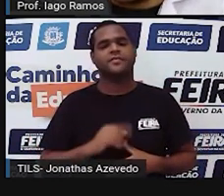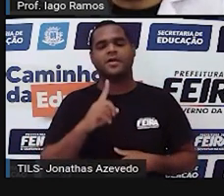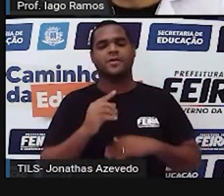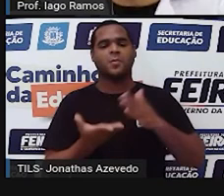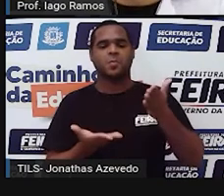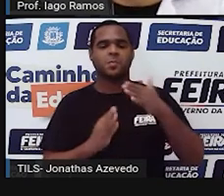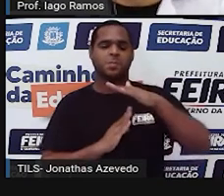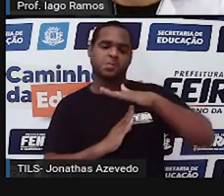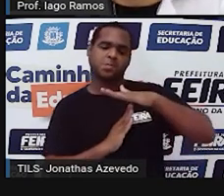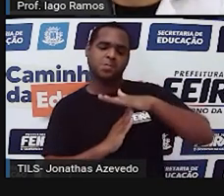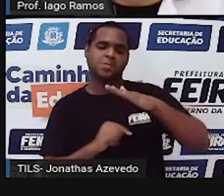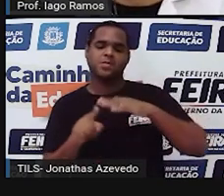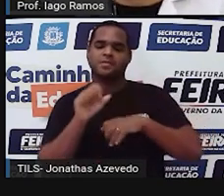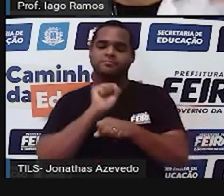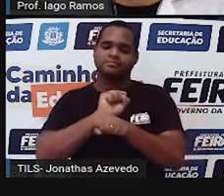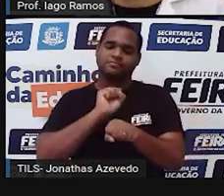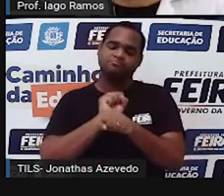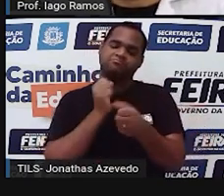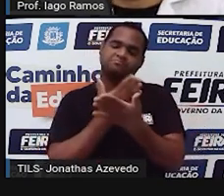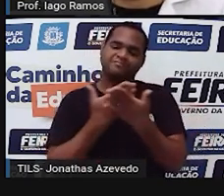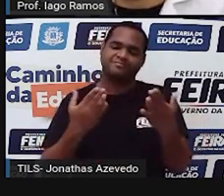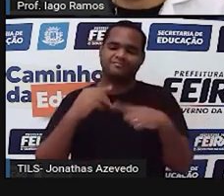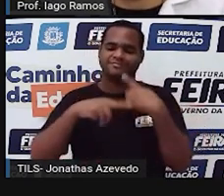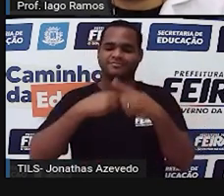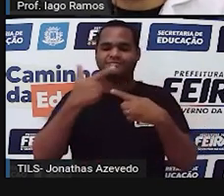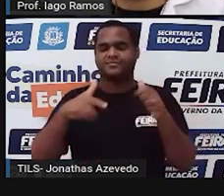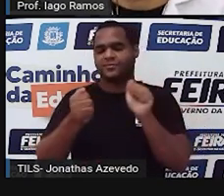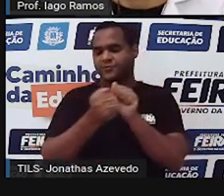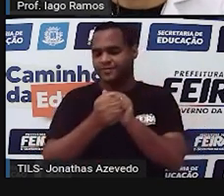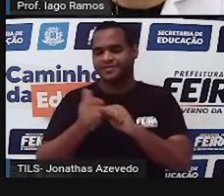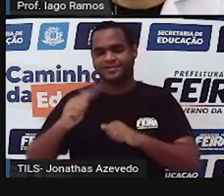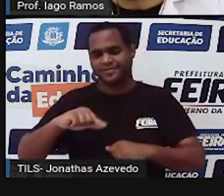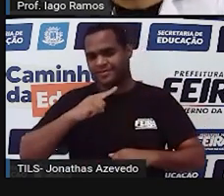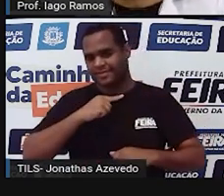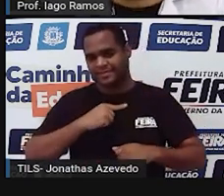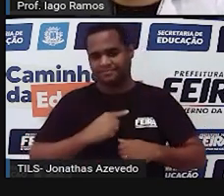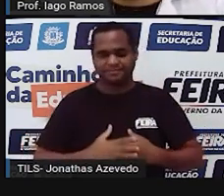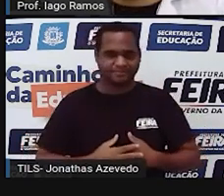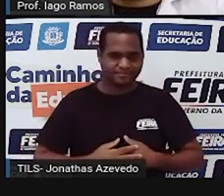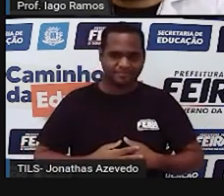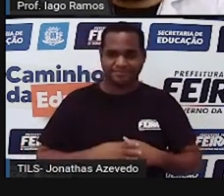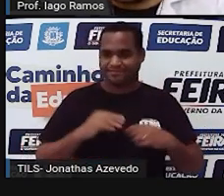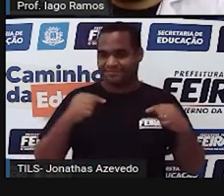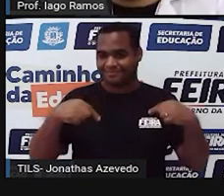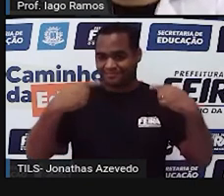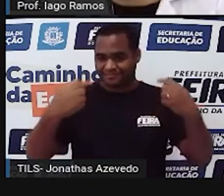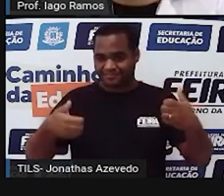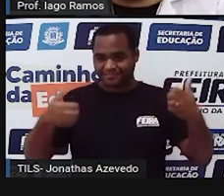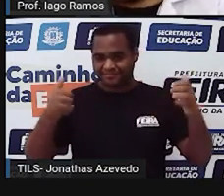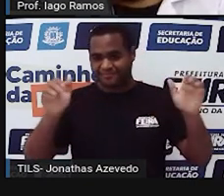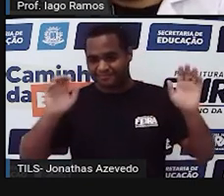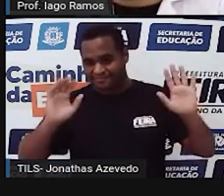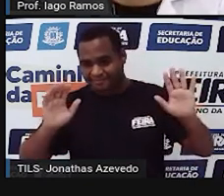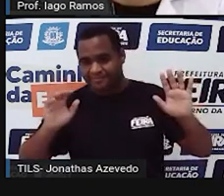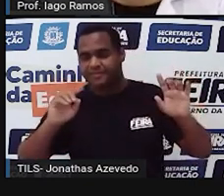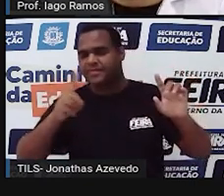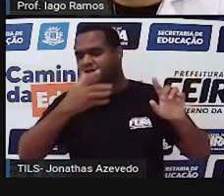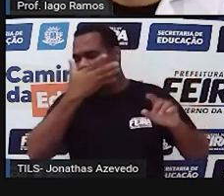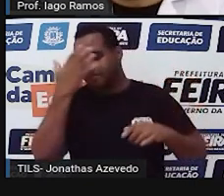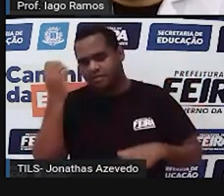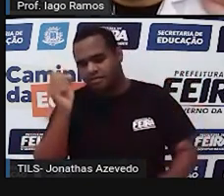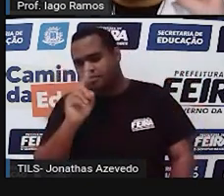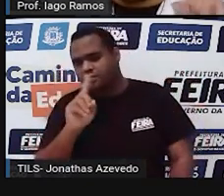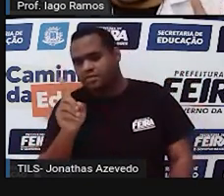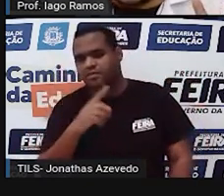ficando por aqui né aguardando a nossa próxima aula juntos mais uma vez tá bom Até a próxima e não esquece o